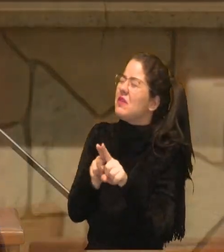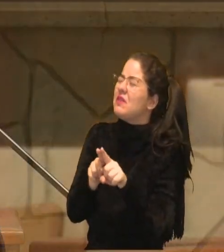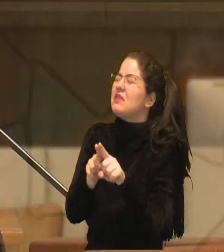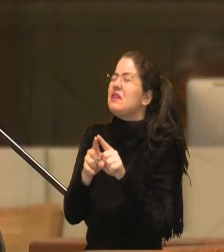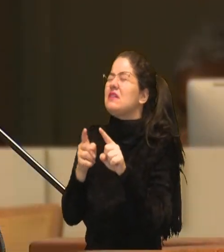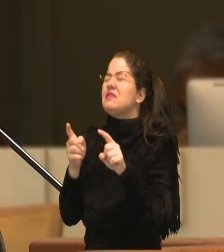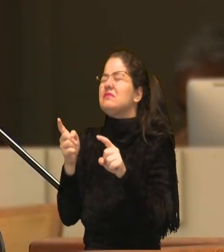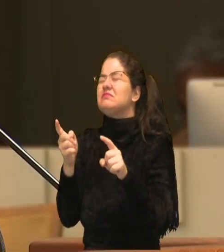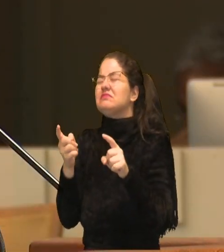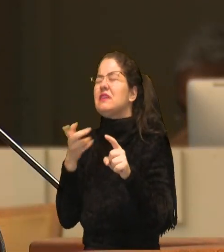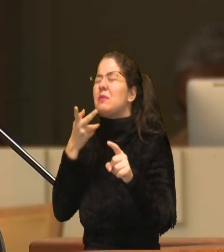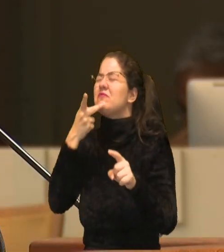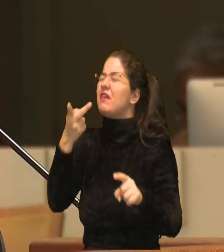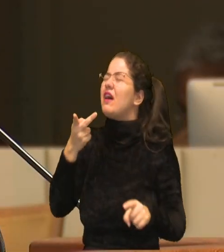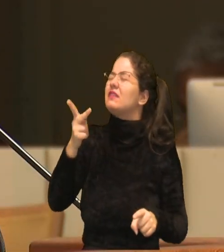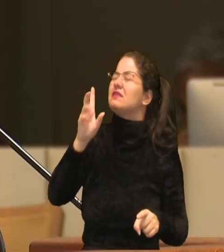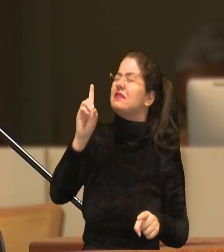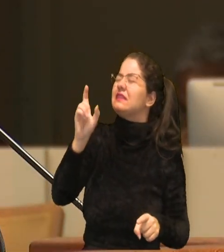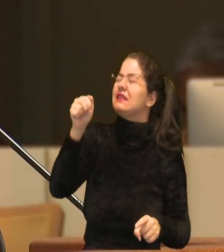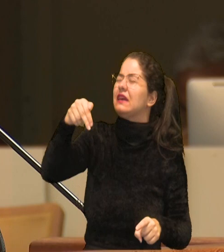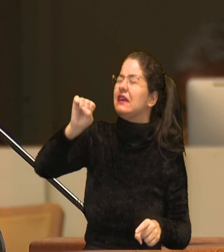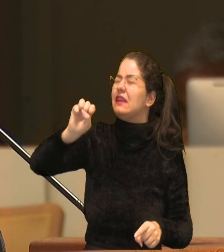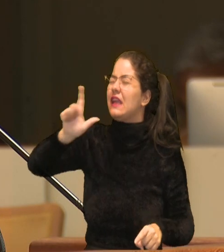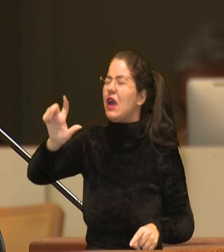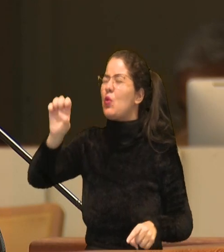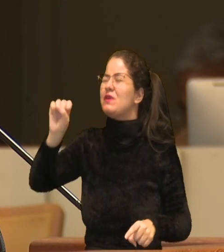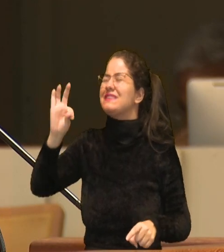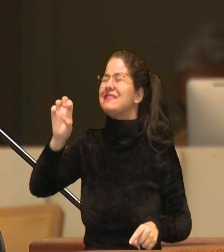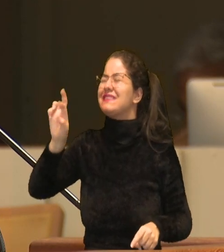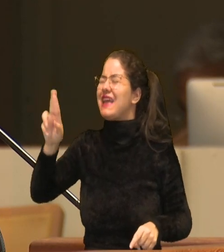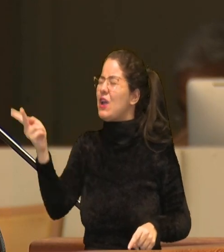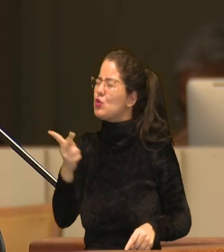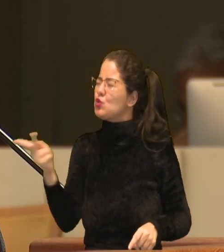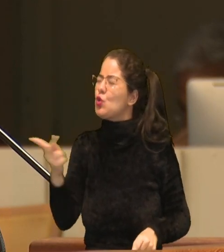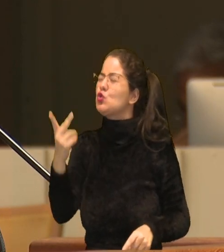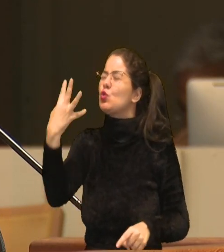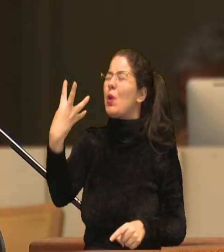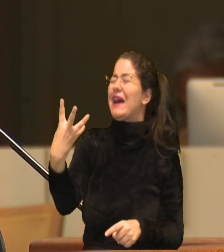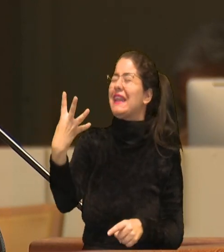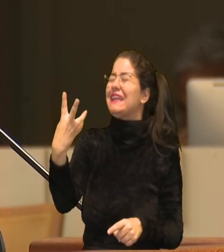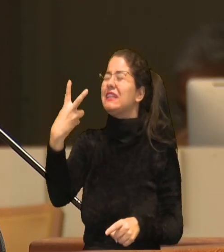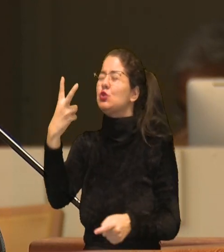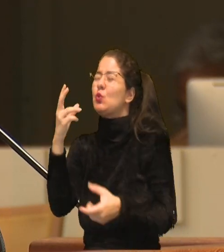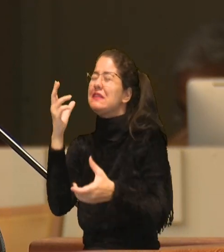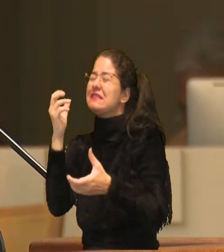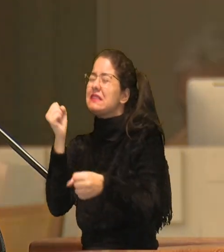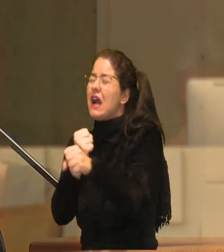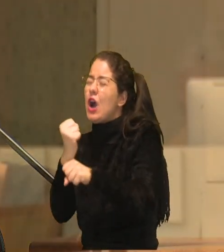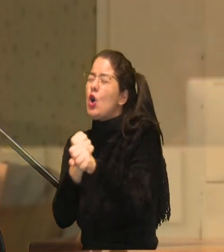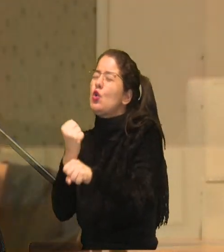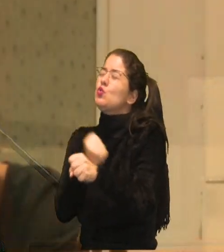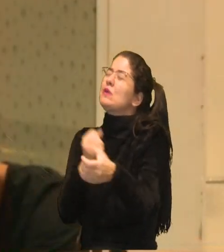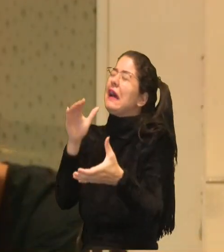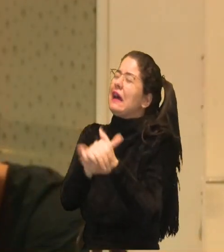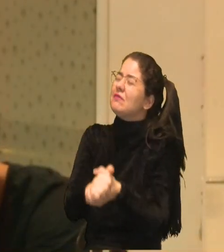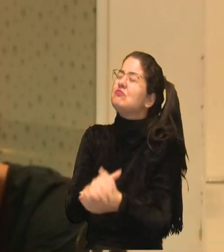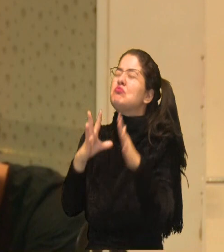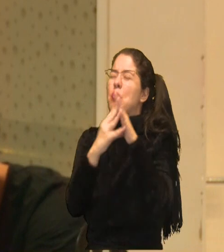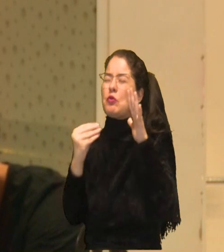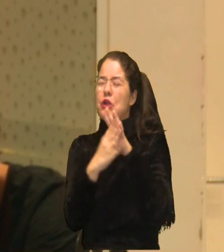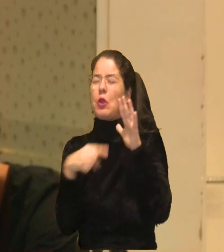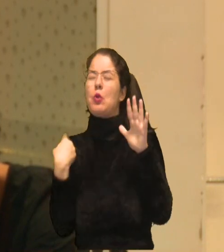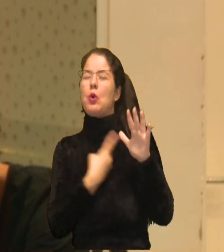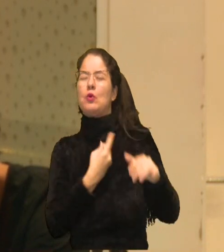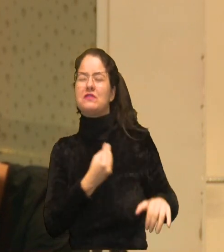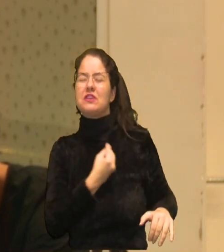Esther, completam 42 anos, Senhor Deus, de casados. Ó Pai, um exemplo para nós, que sigamos, Senhor Deus, fiéis, Senhor